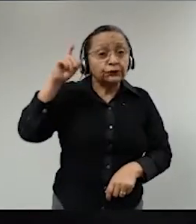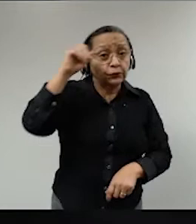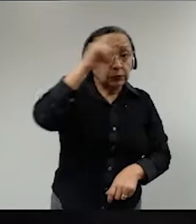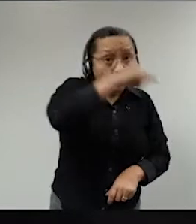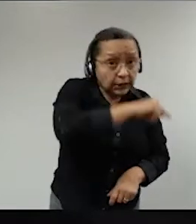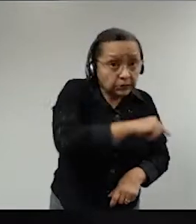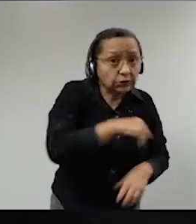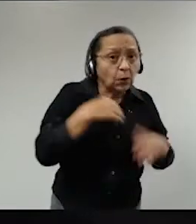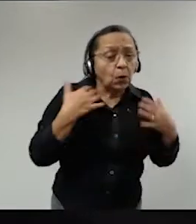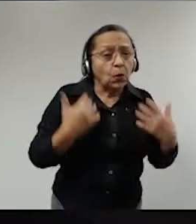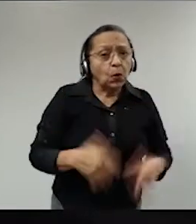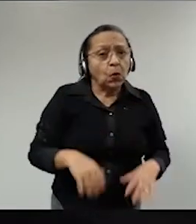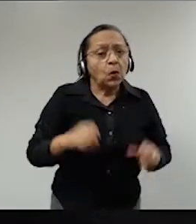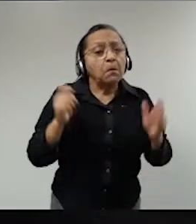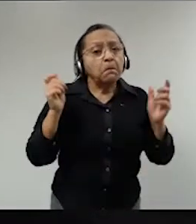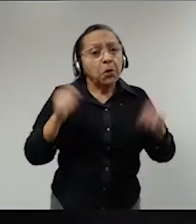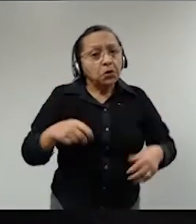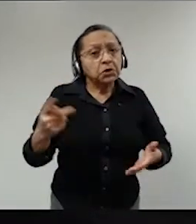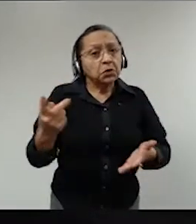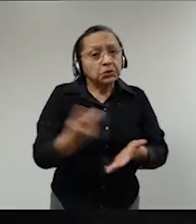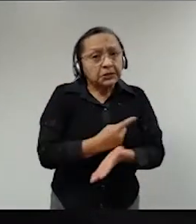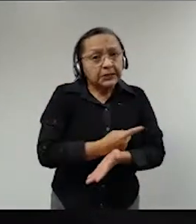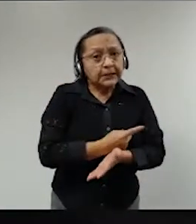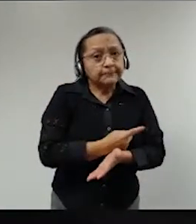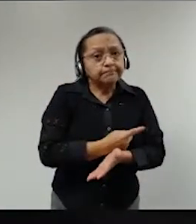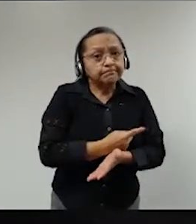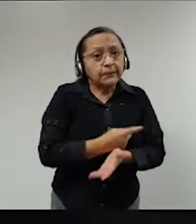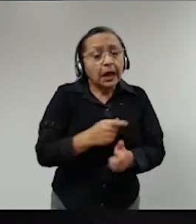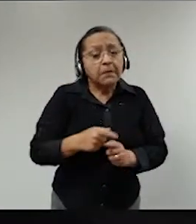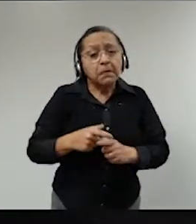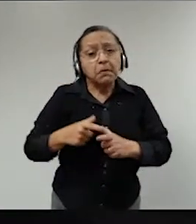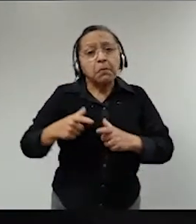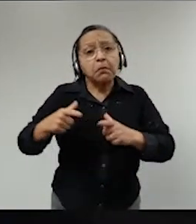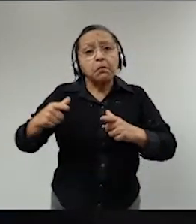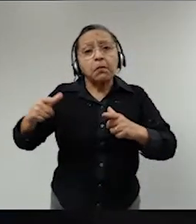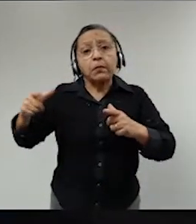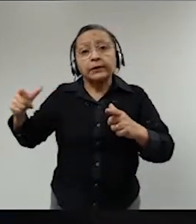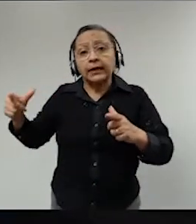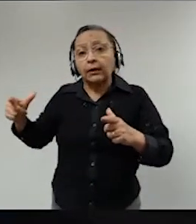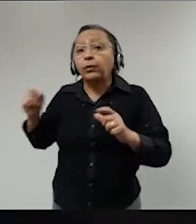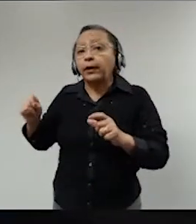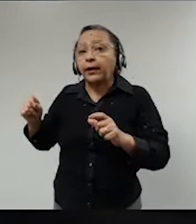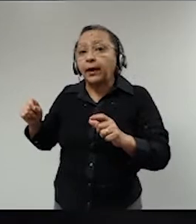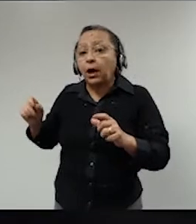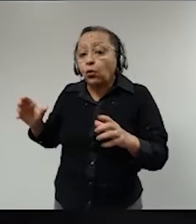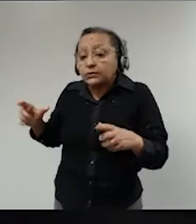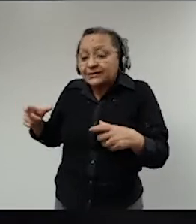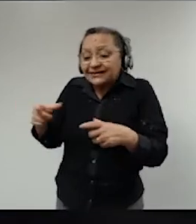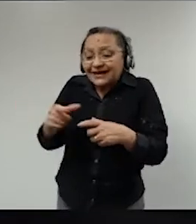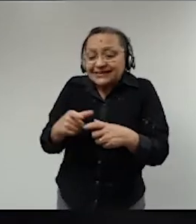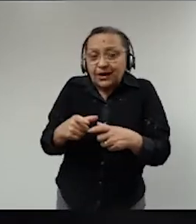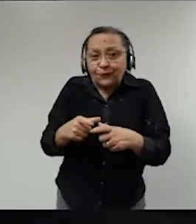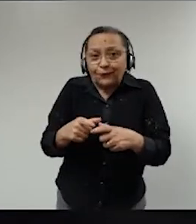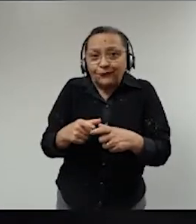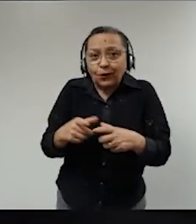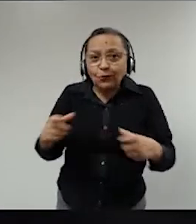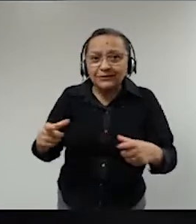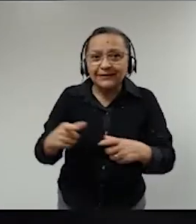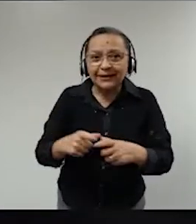primeiro, levar a uma tendência de aumento de concentração de mercado e também